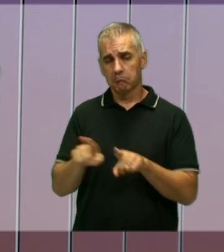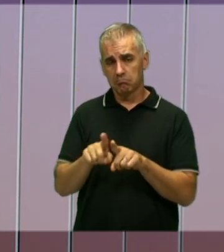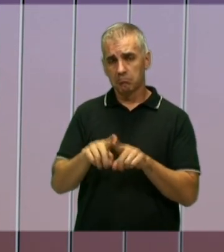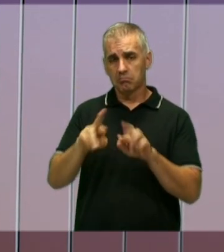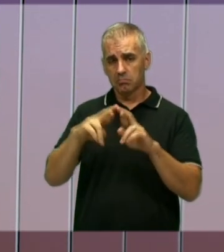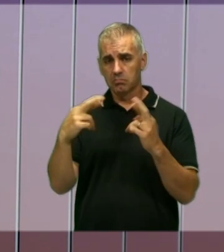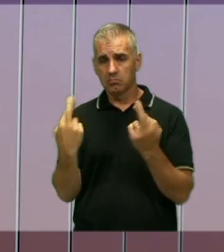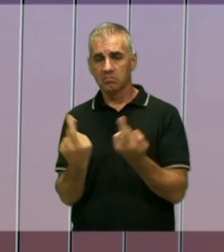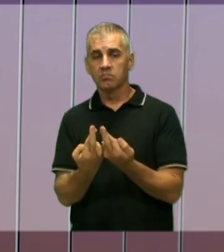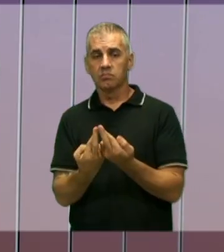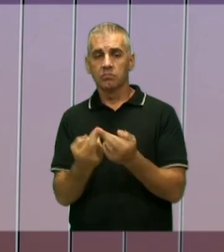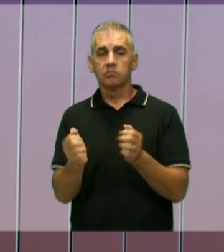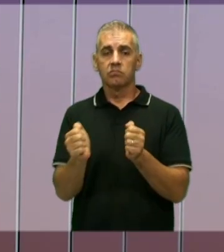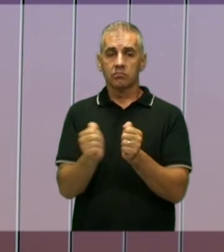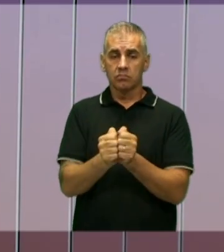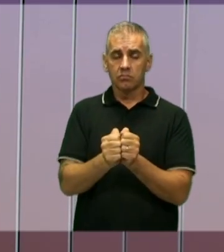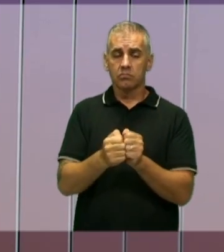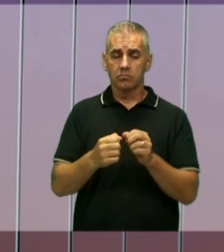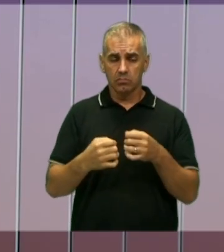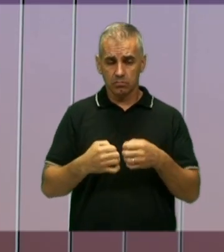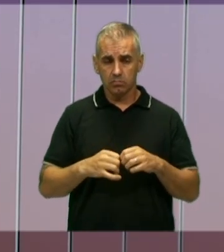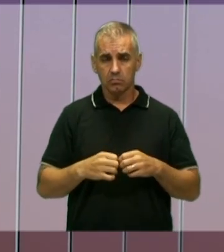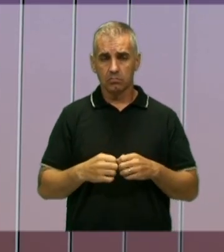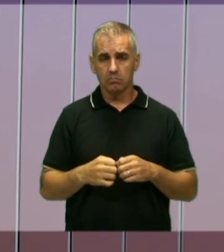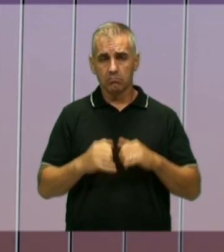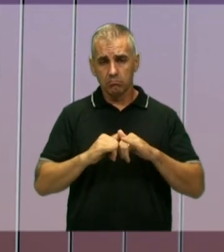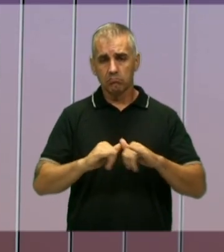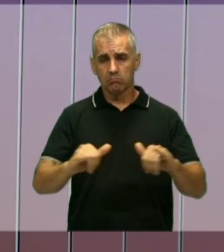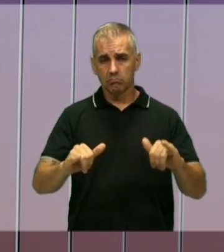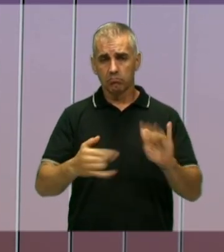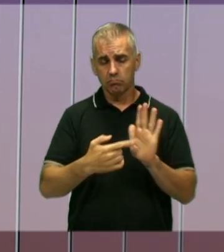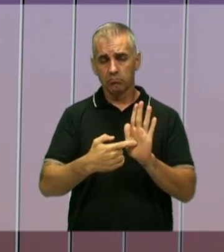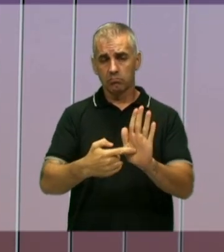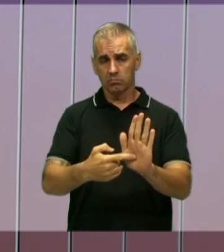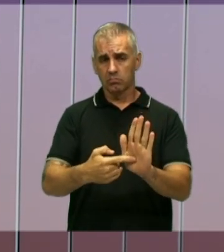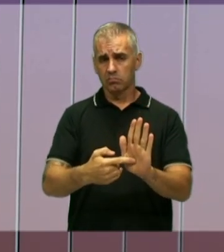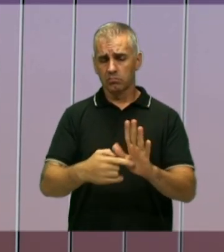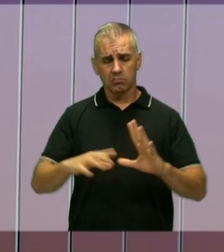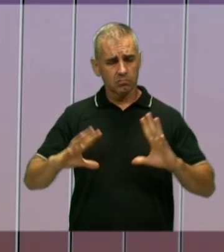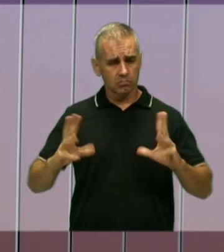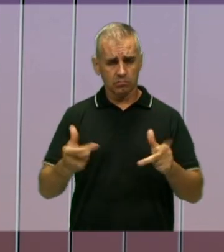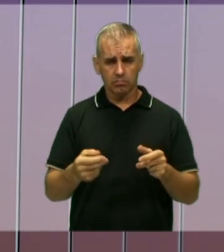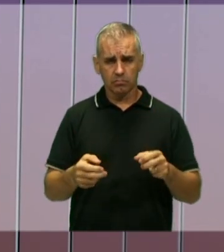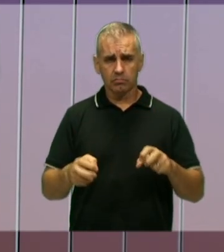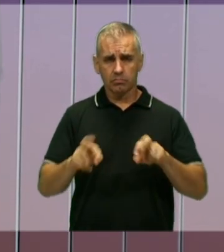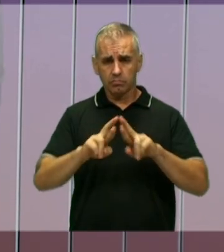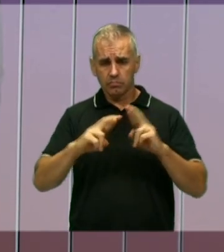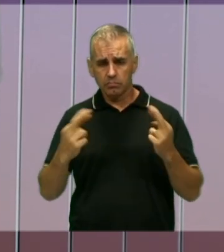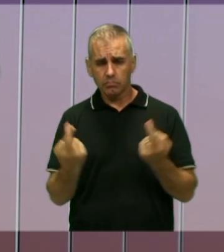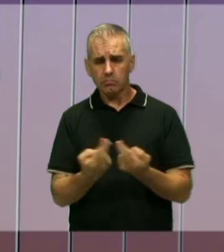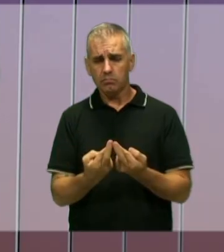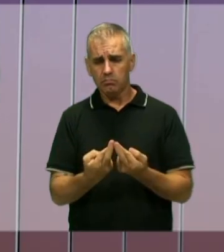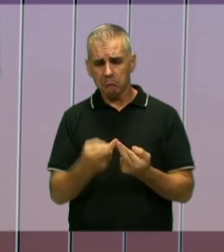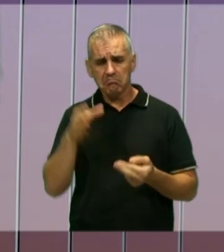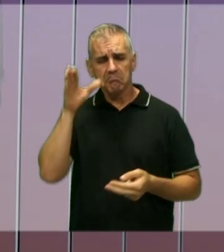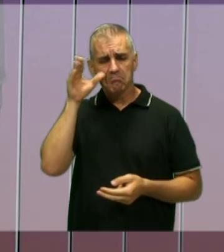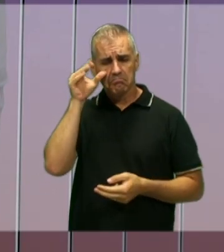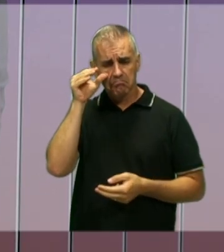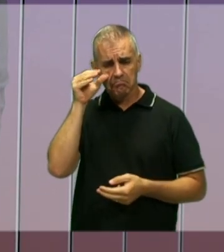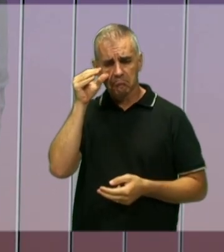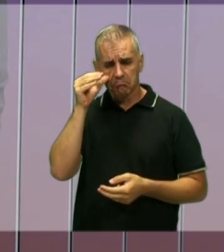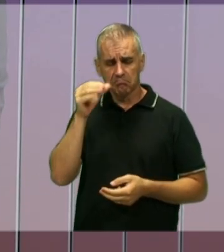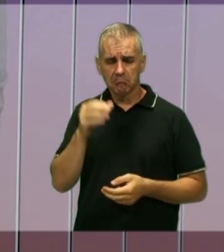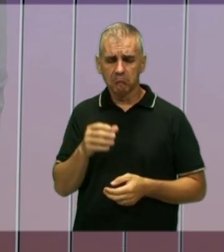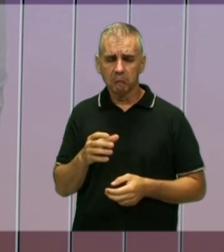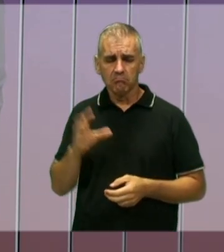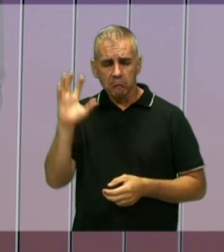lá na sala do prefeito, eu expus para eles esse problema e ali todo mundo se mostrou interessado em resolver essa questão.